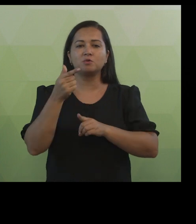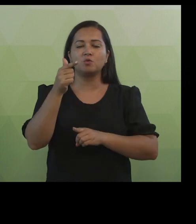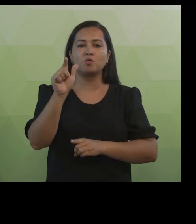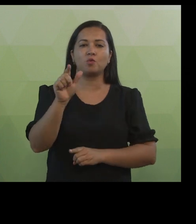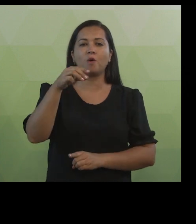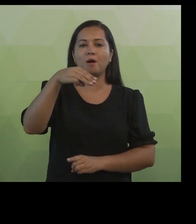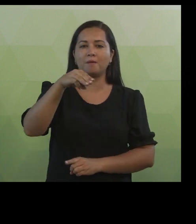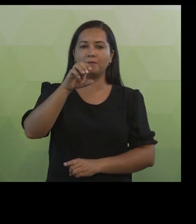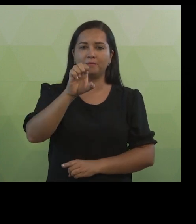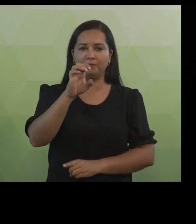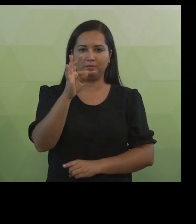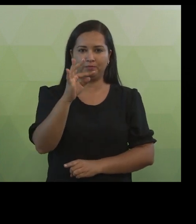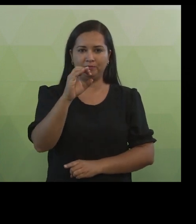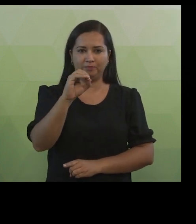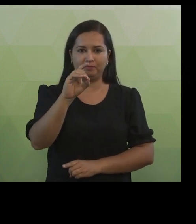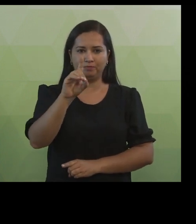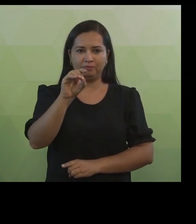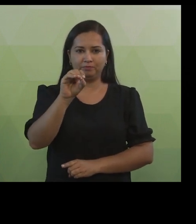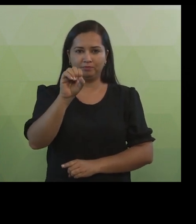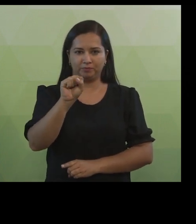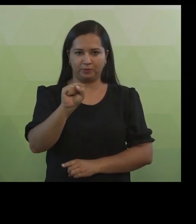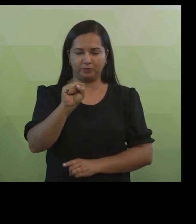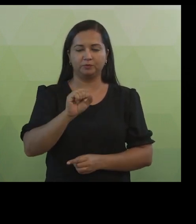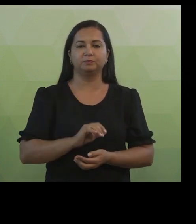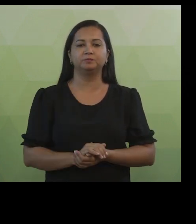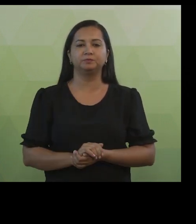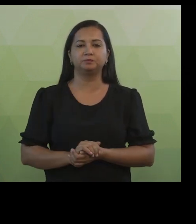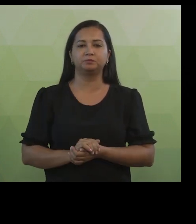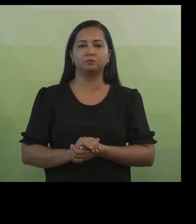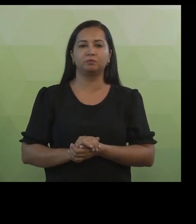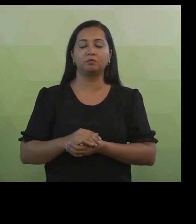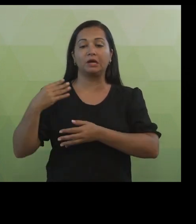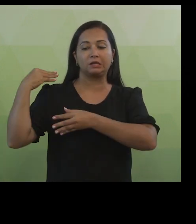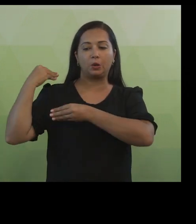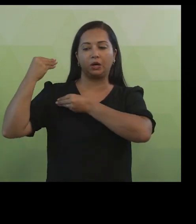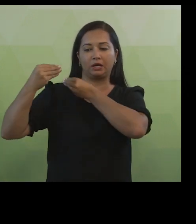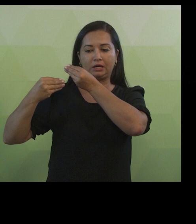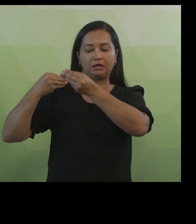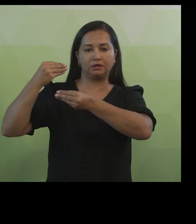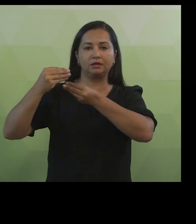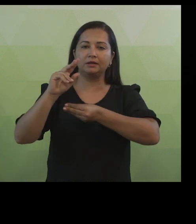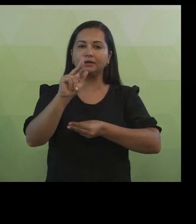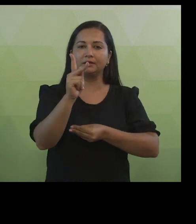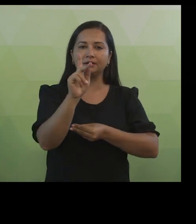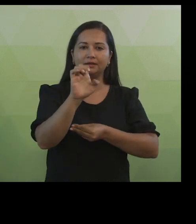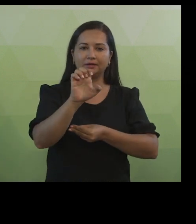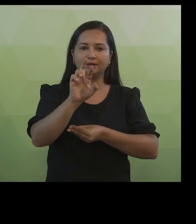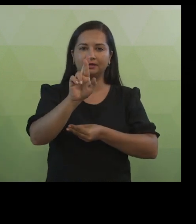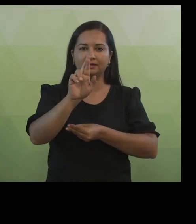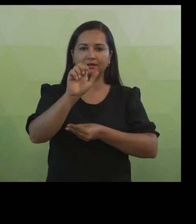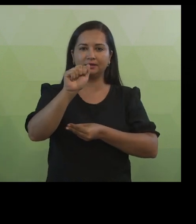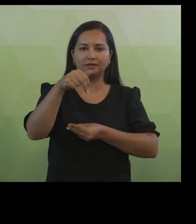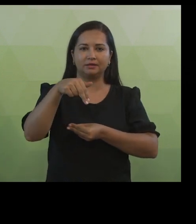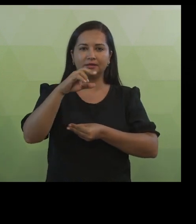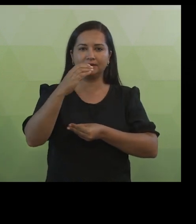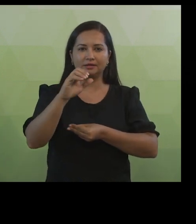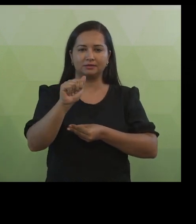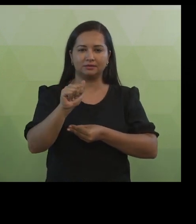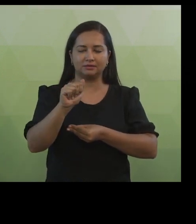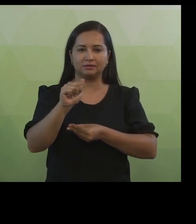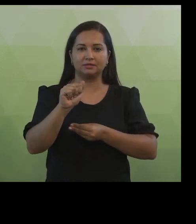A herança tem a ideia de permitir que uma classe possa ser derivada de outra classe. Mas como